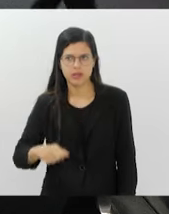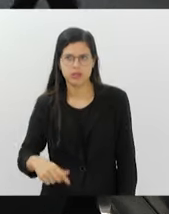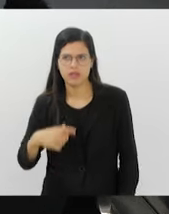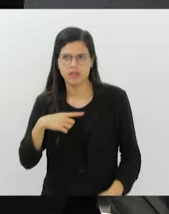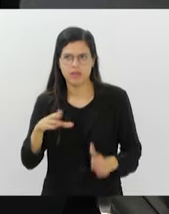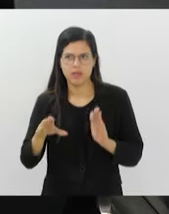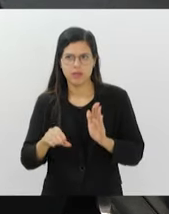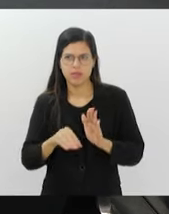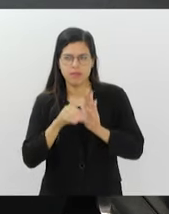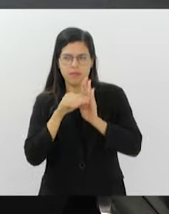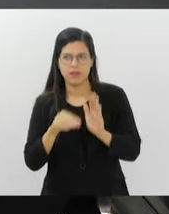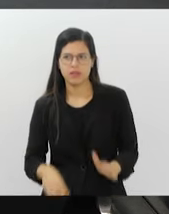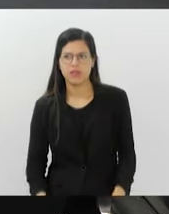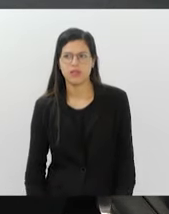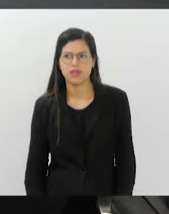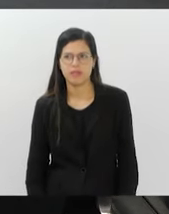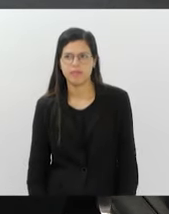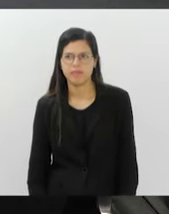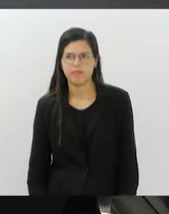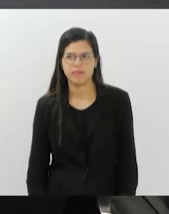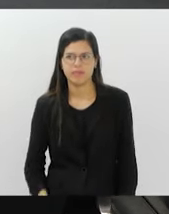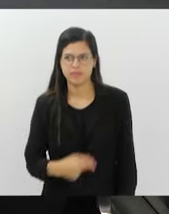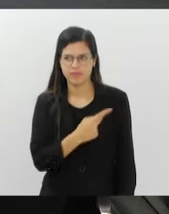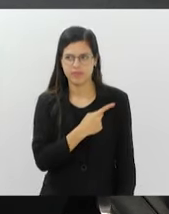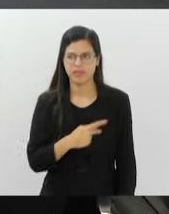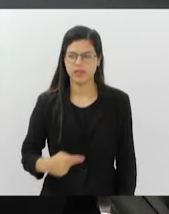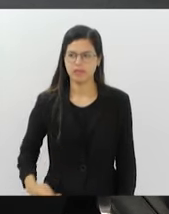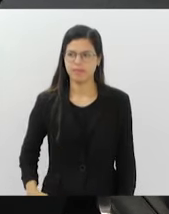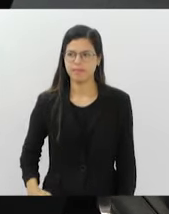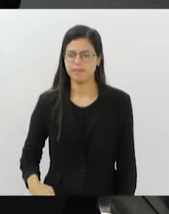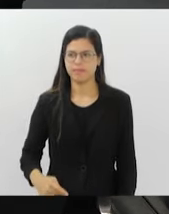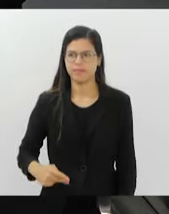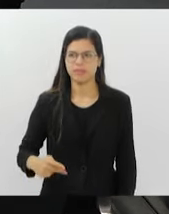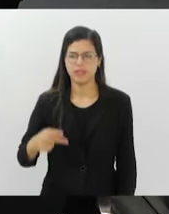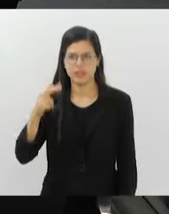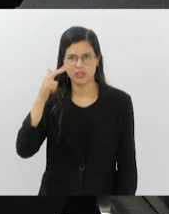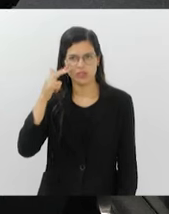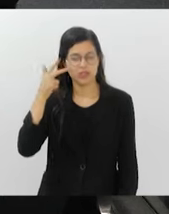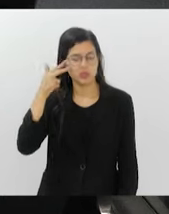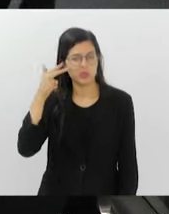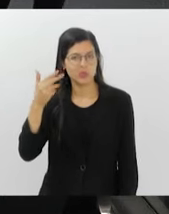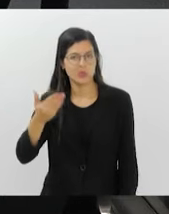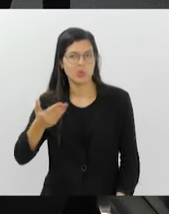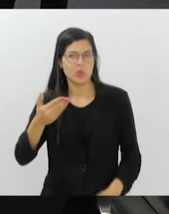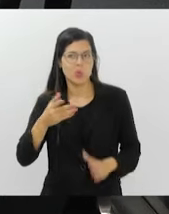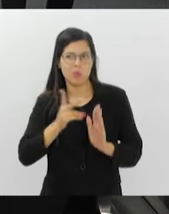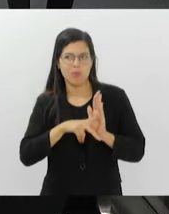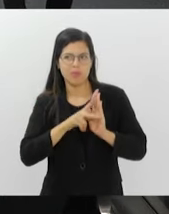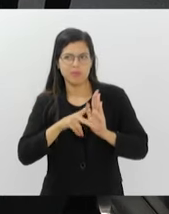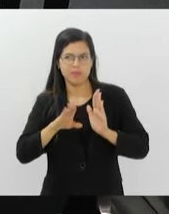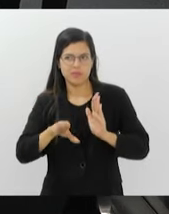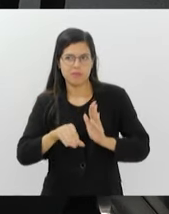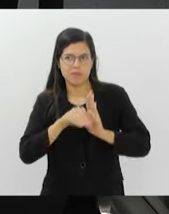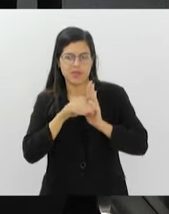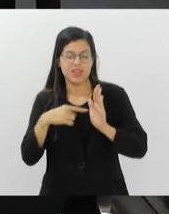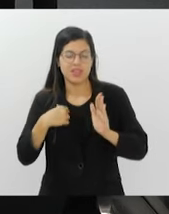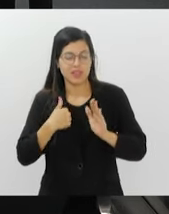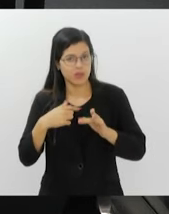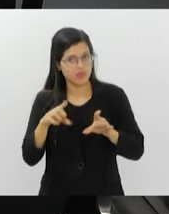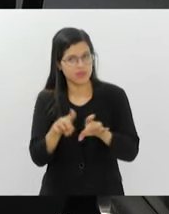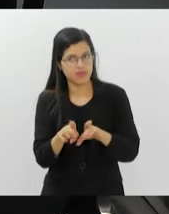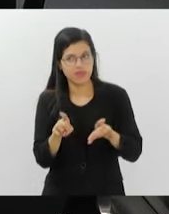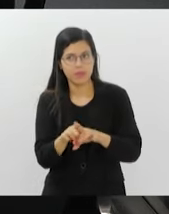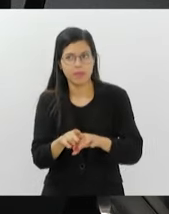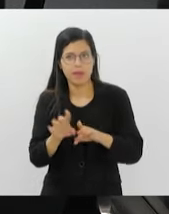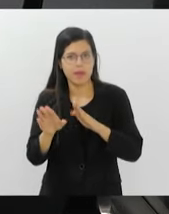senão vai é presidenta ti Ju eu vou como o projeto recebeu emendas e eu também inclusive